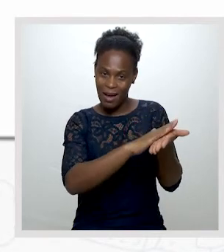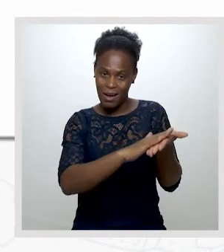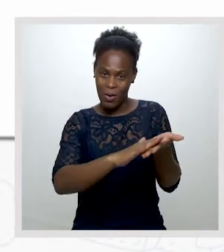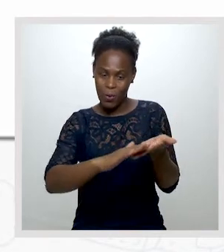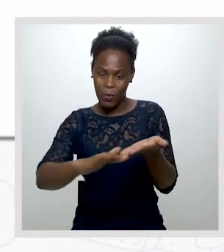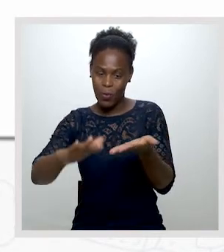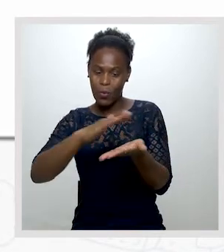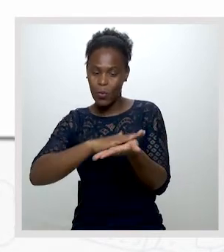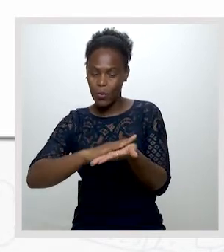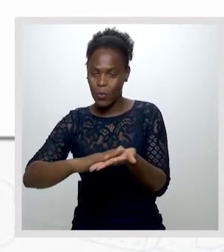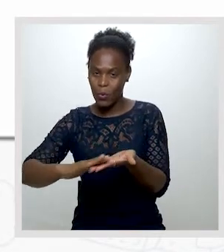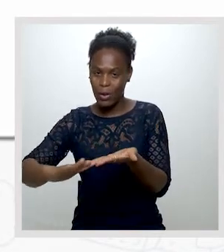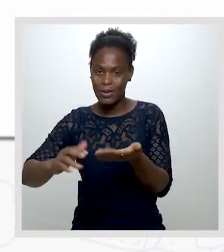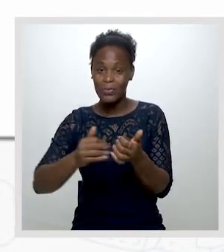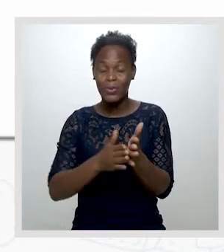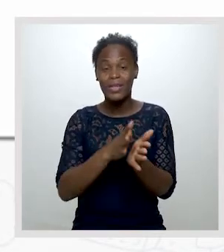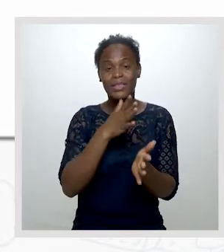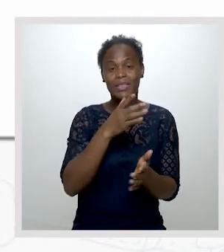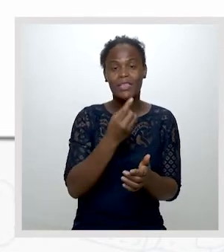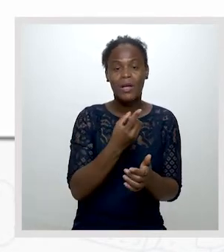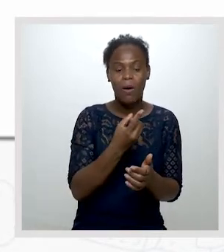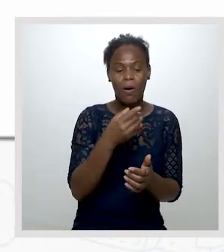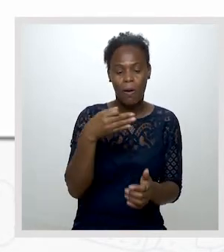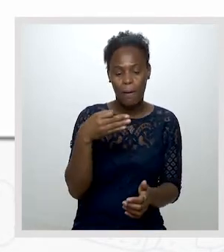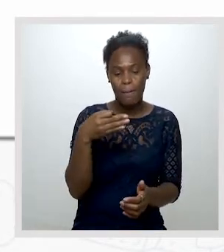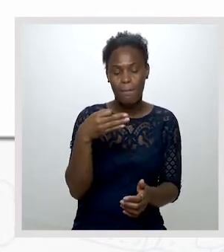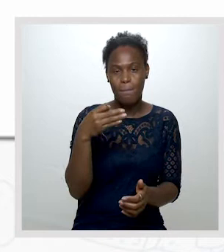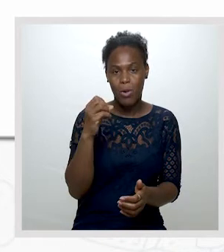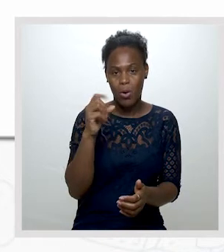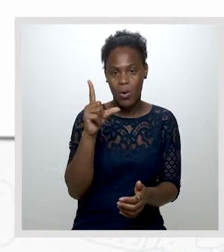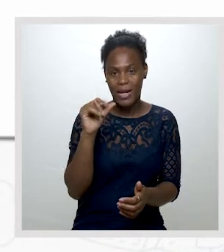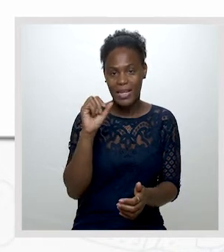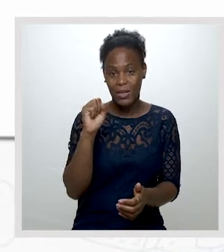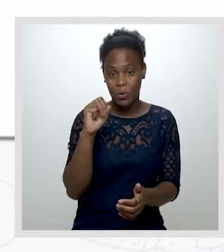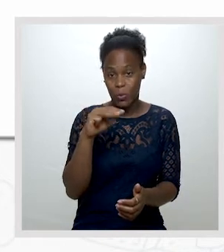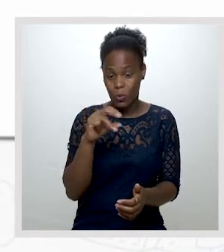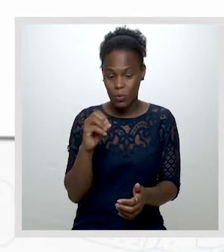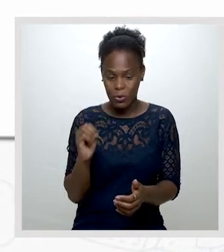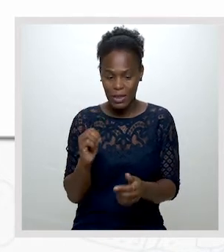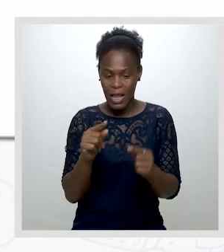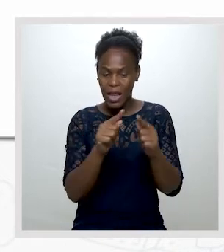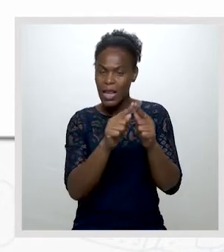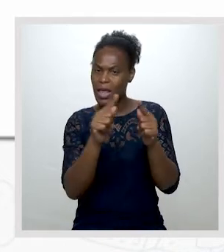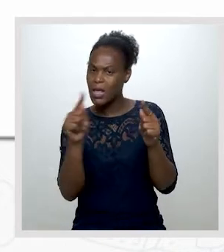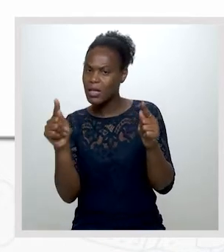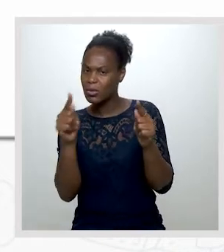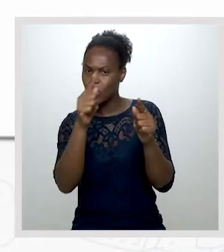os poliedros são formados por polígonos, linhas, retas,